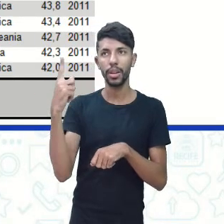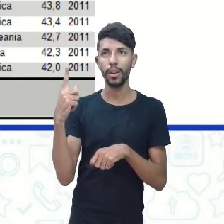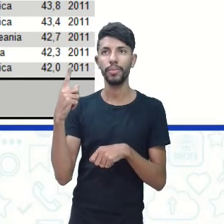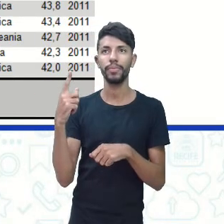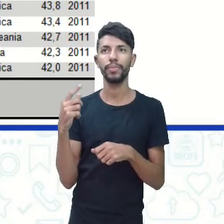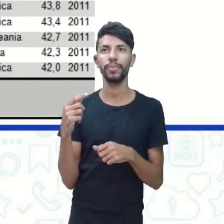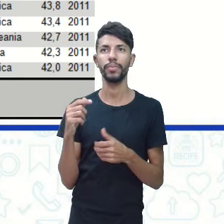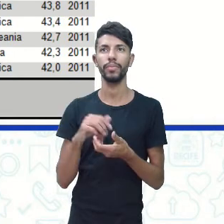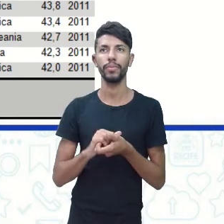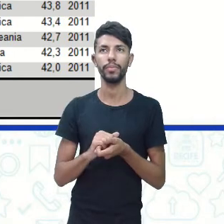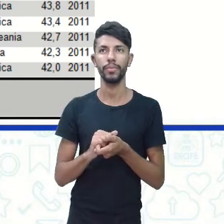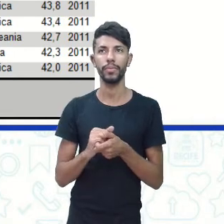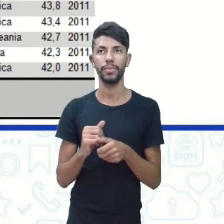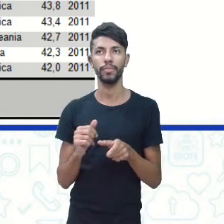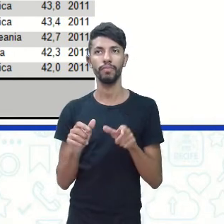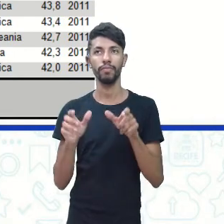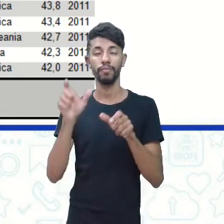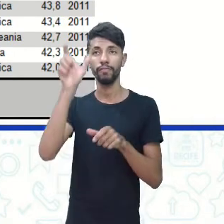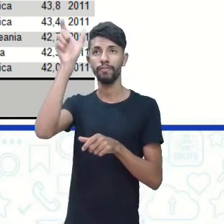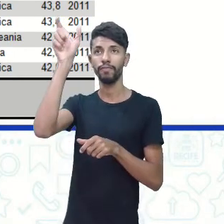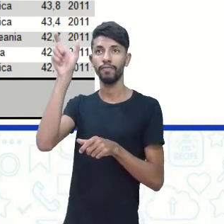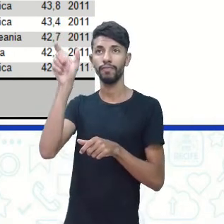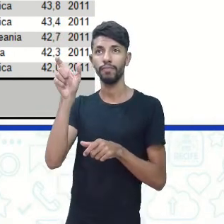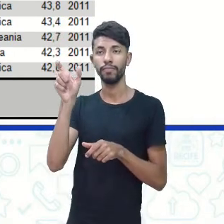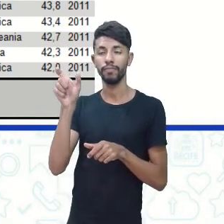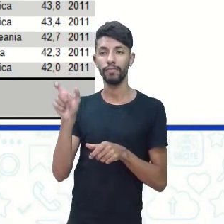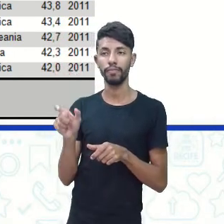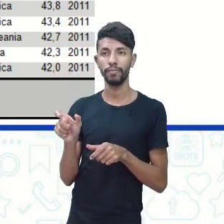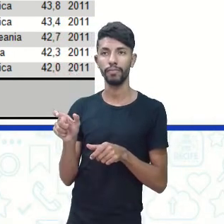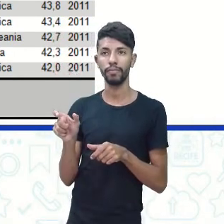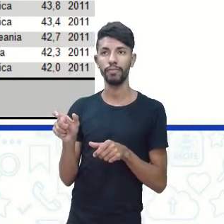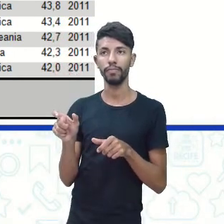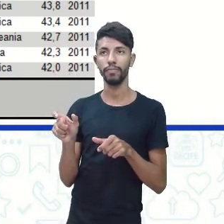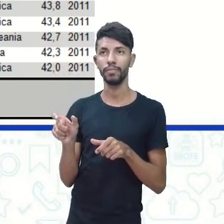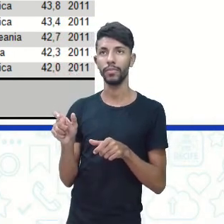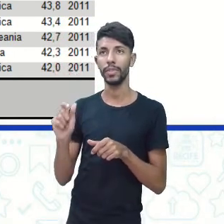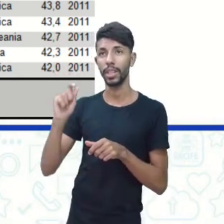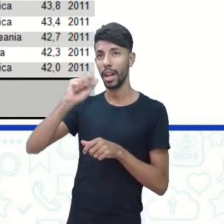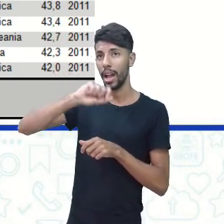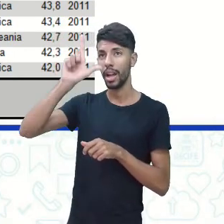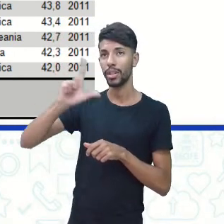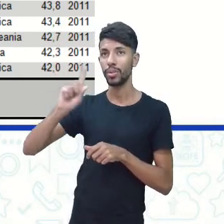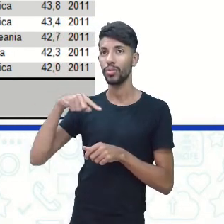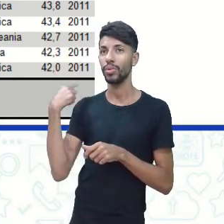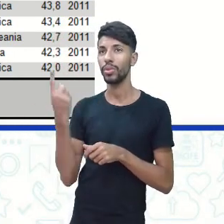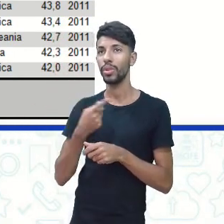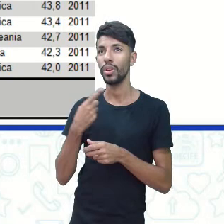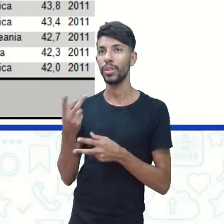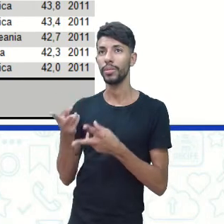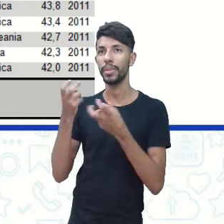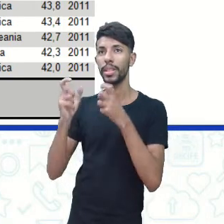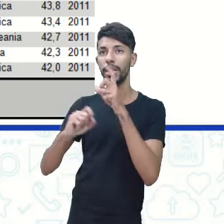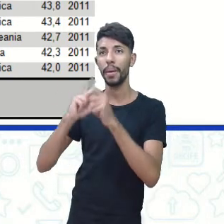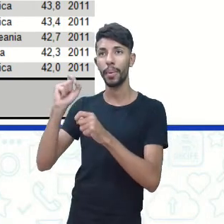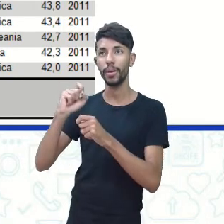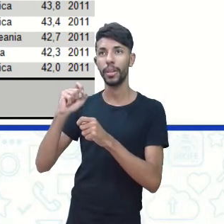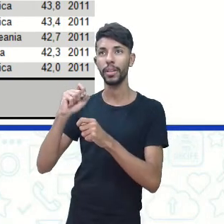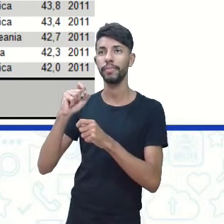de menores taxas de analfabetismo é bastante presente os países